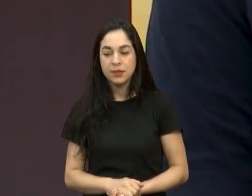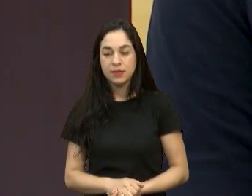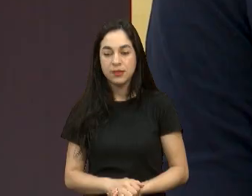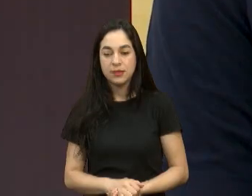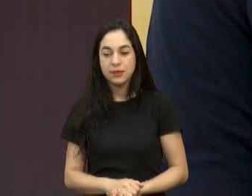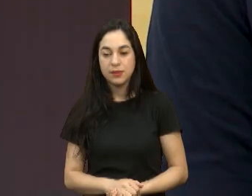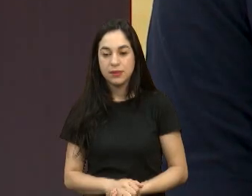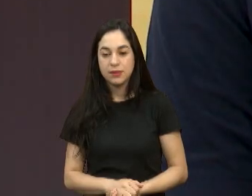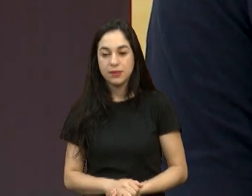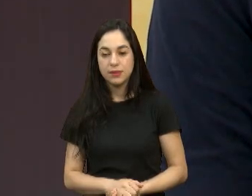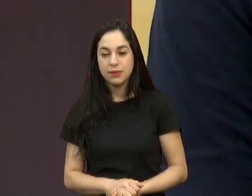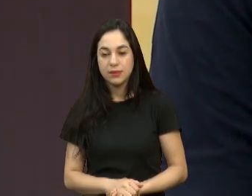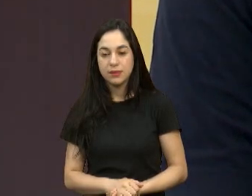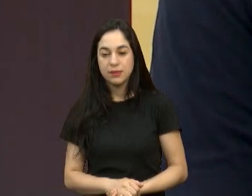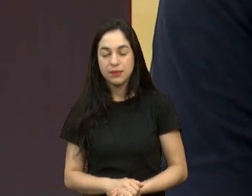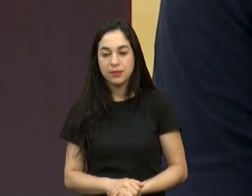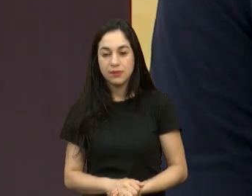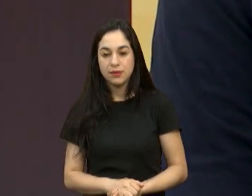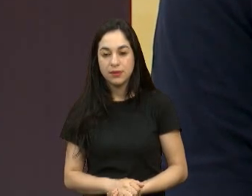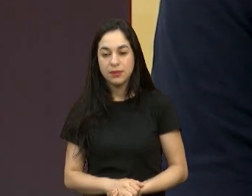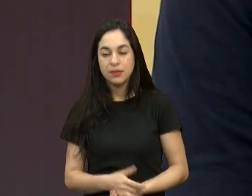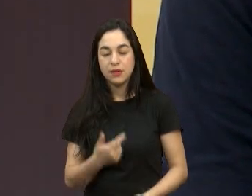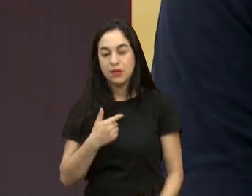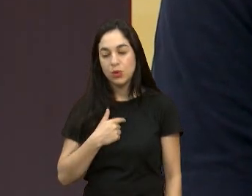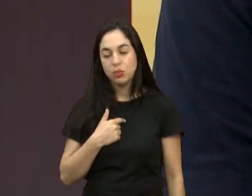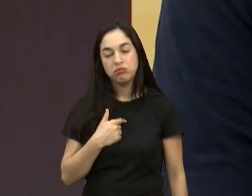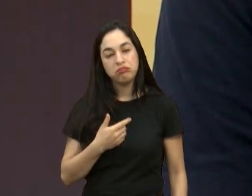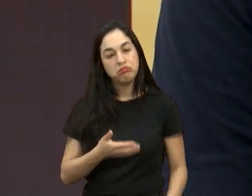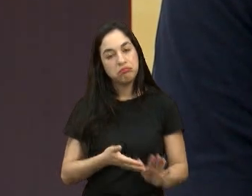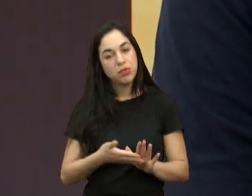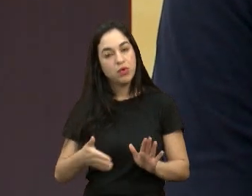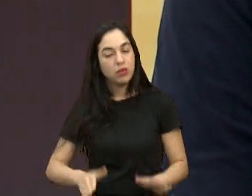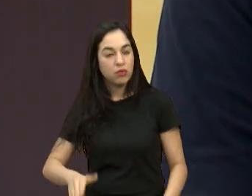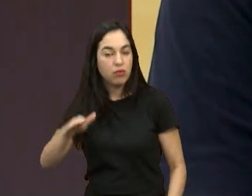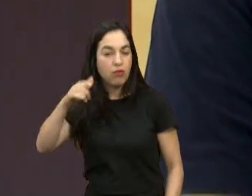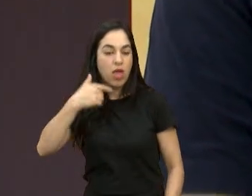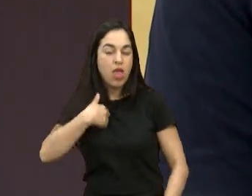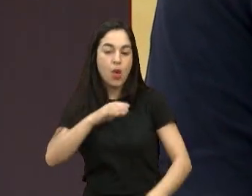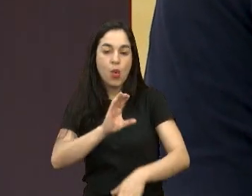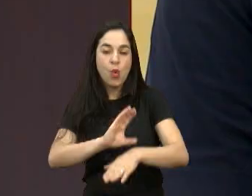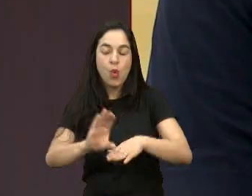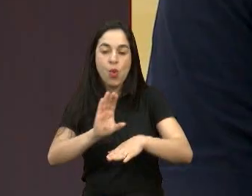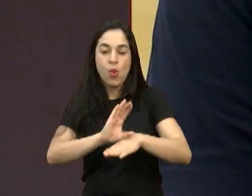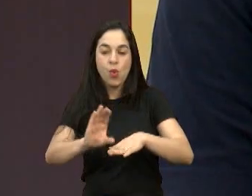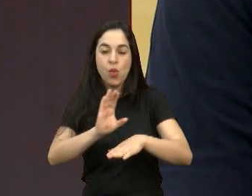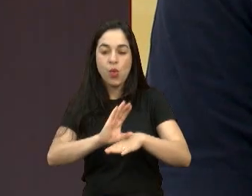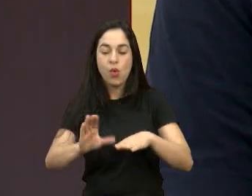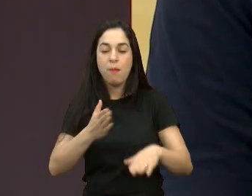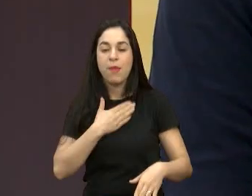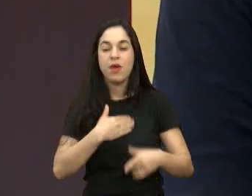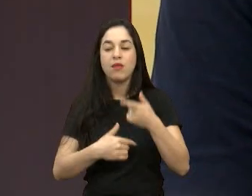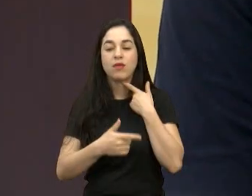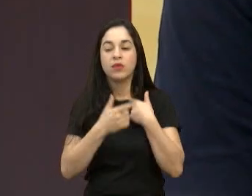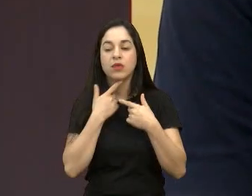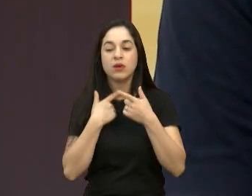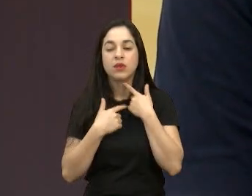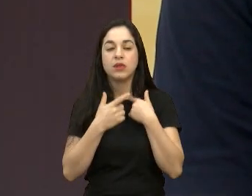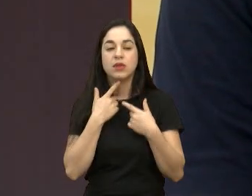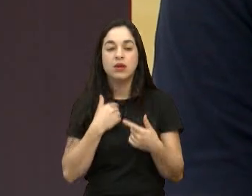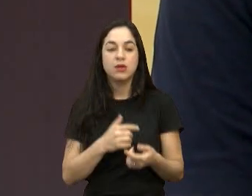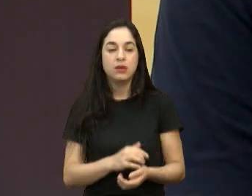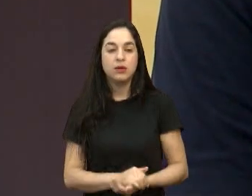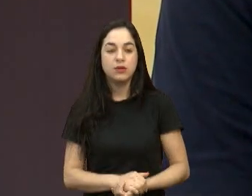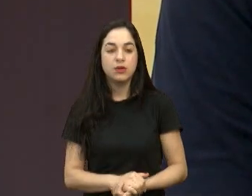acho que basicamente é isso. Aí eu fui evoluindo com o tempo, fiz alguns cursos, A minha vontade mesmo de me interessar